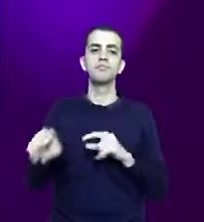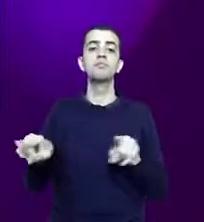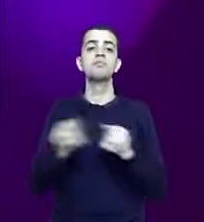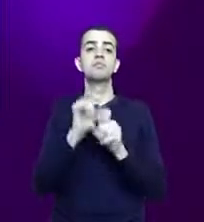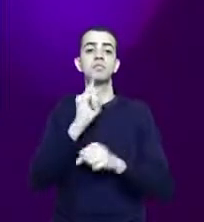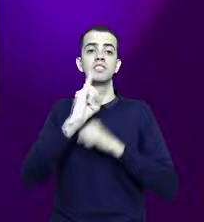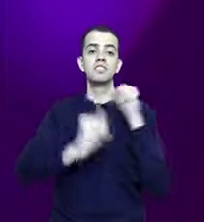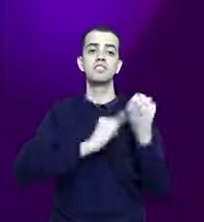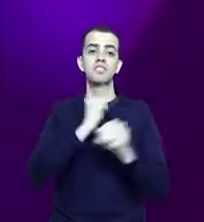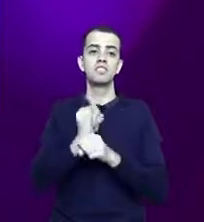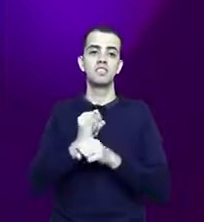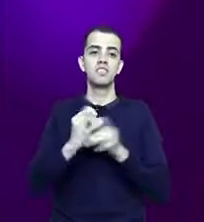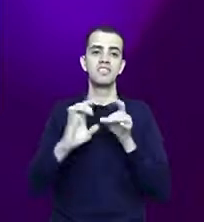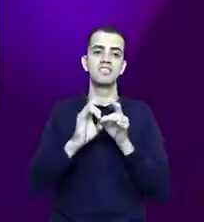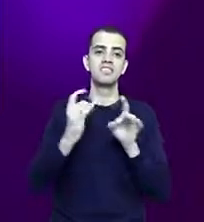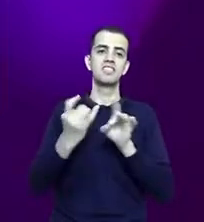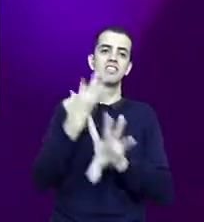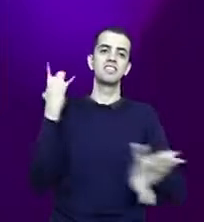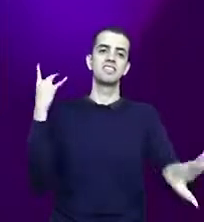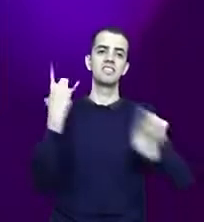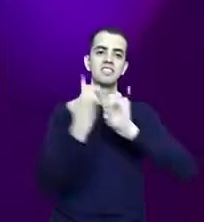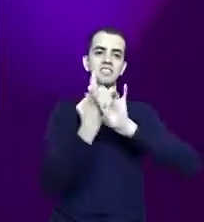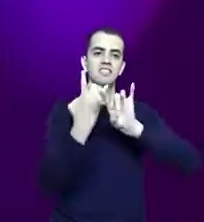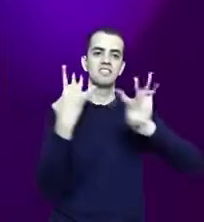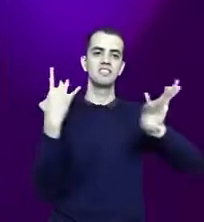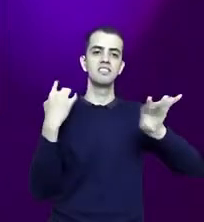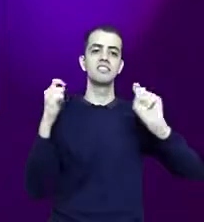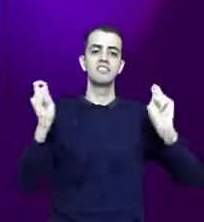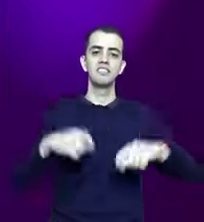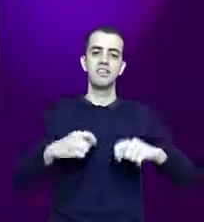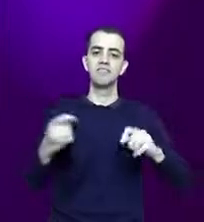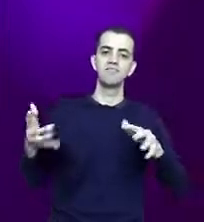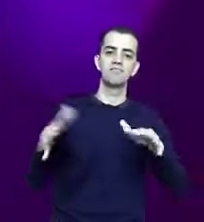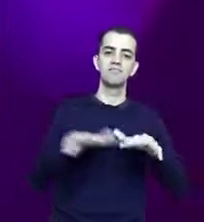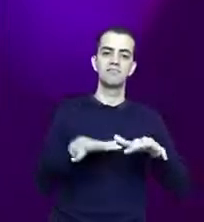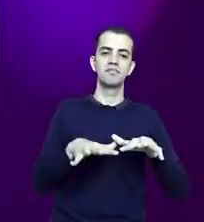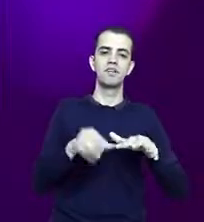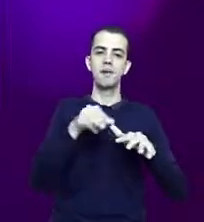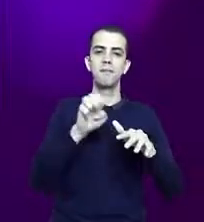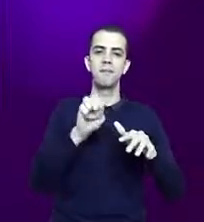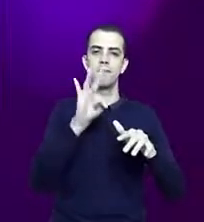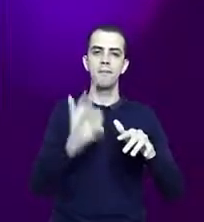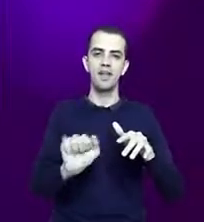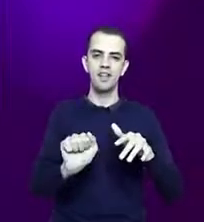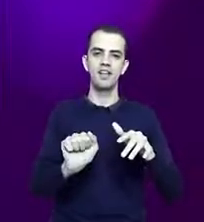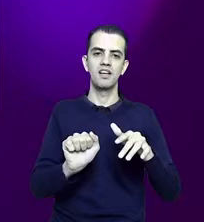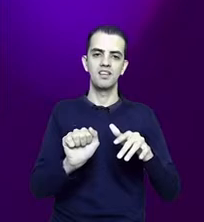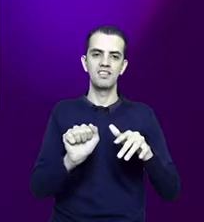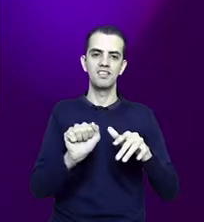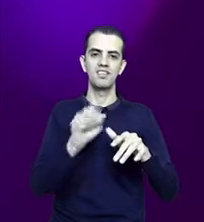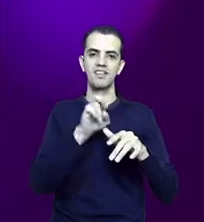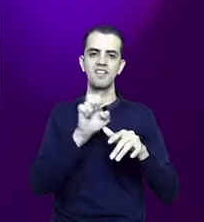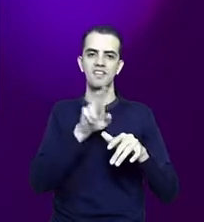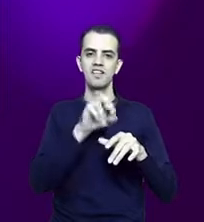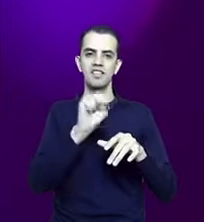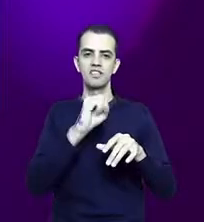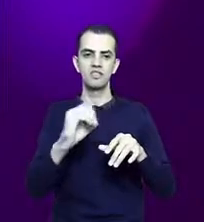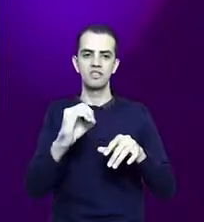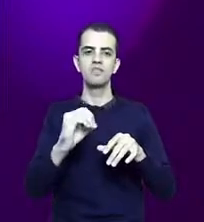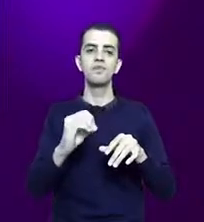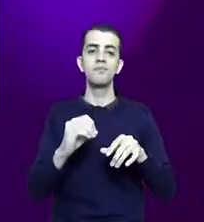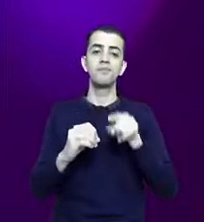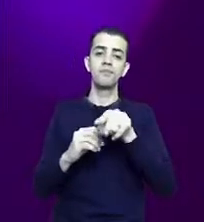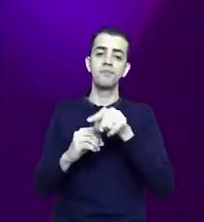e de se conectar até num meio que é o chamado hoje de metaverso. Essa daqui é a versão inicial desse nosso